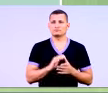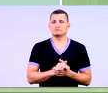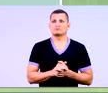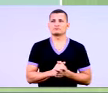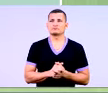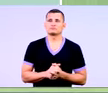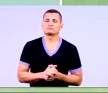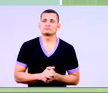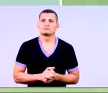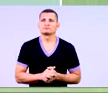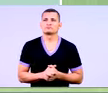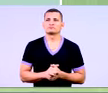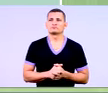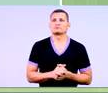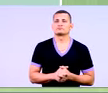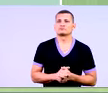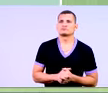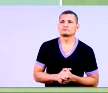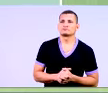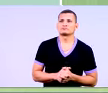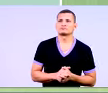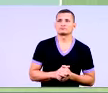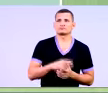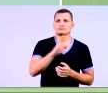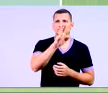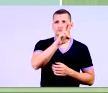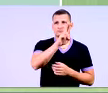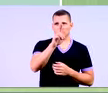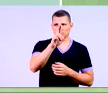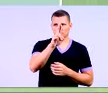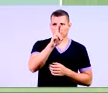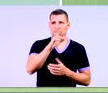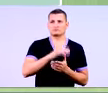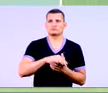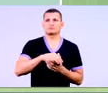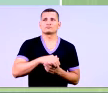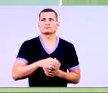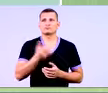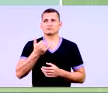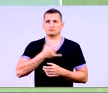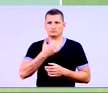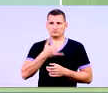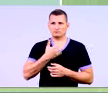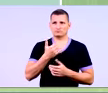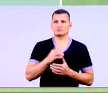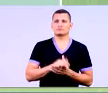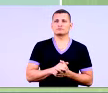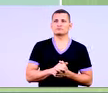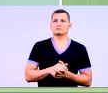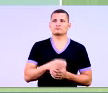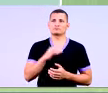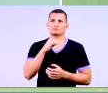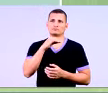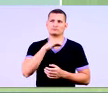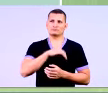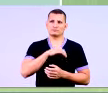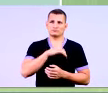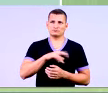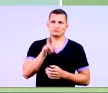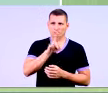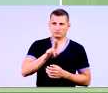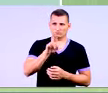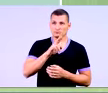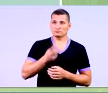aí eu faço a declaração lá o nome do tipo caracter idade do tipo inteiro usando sempre os dois